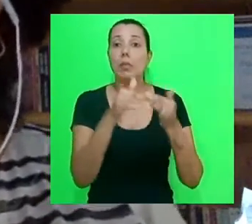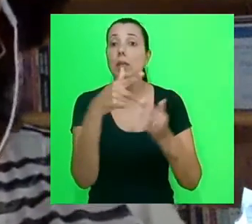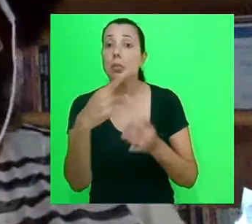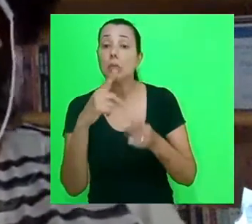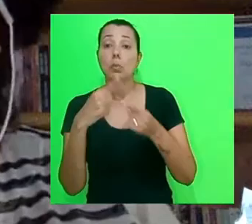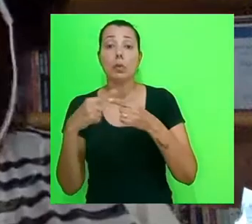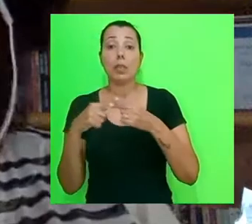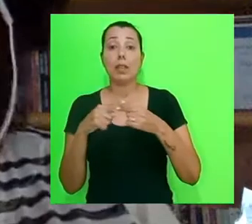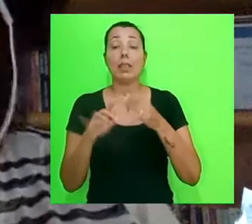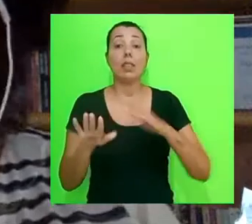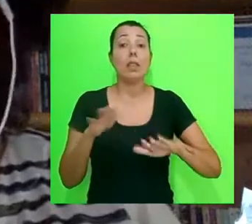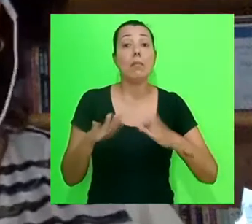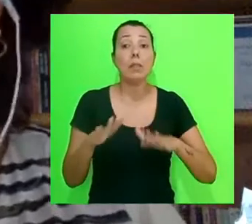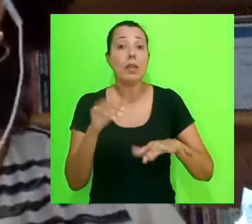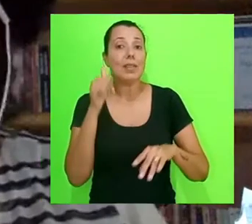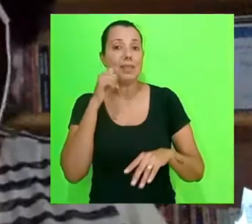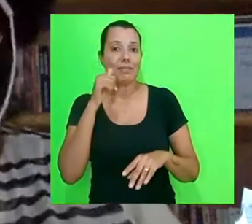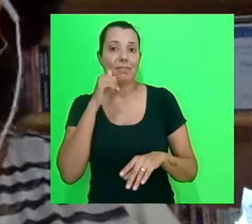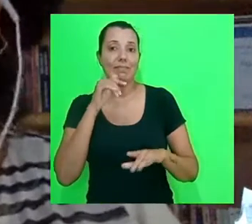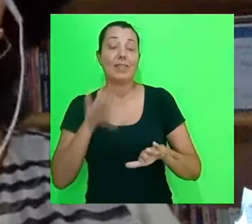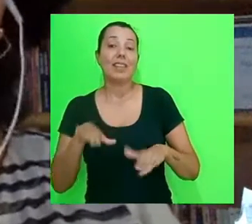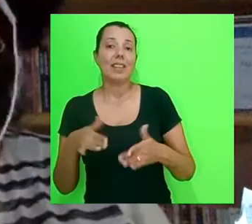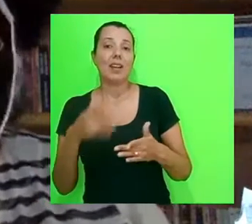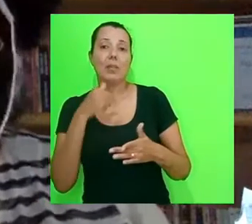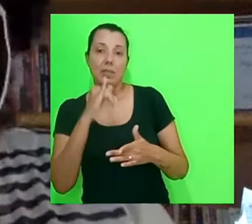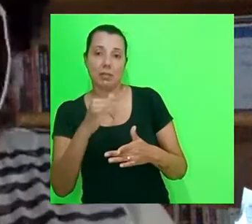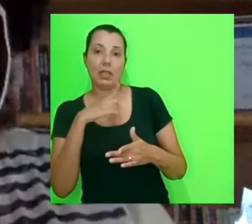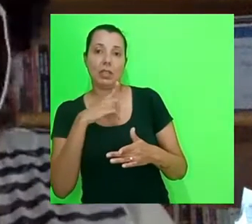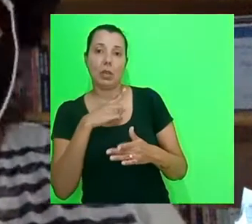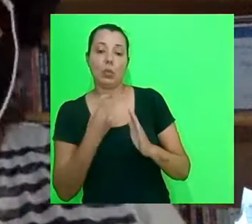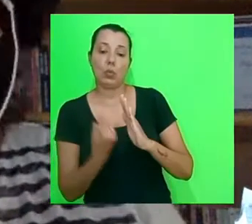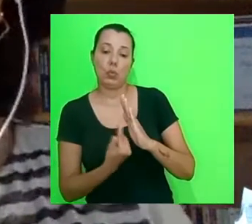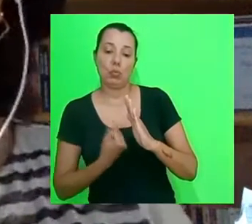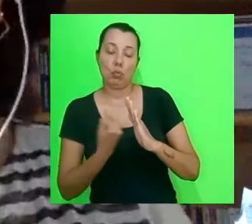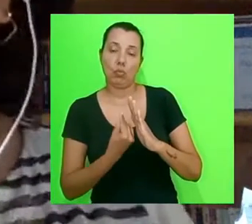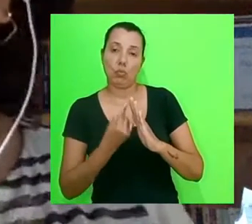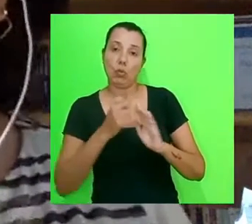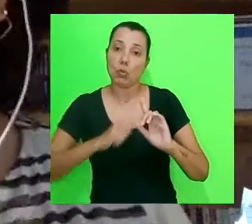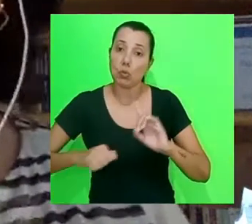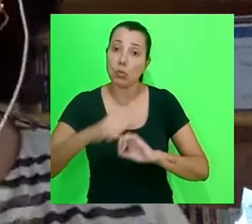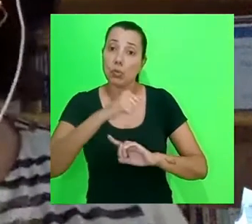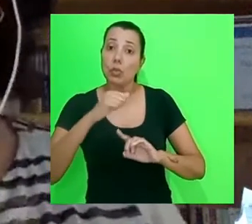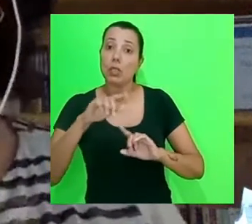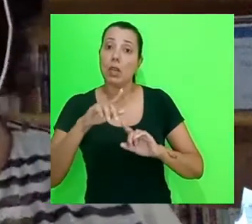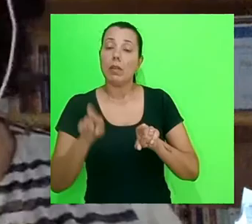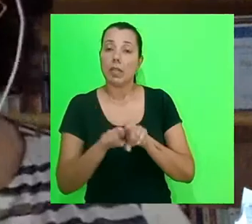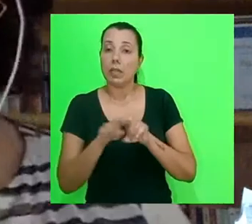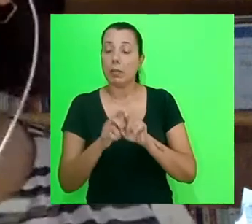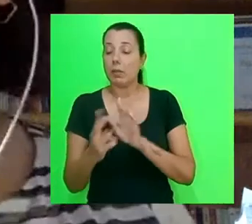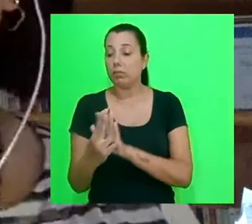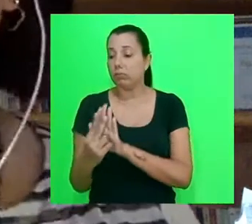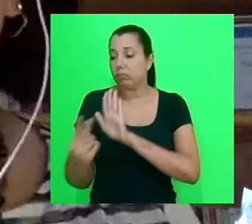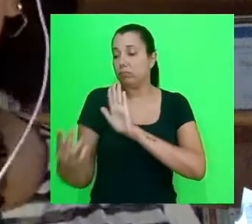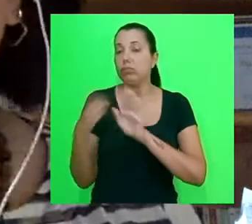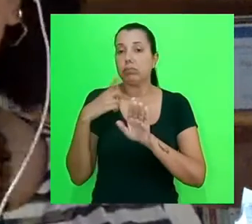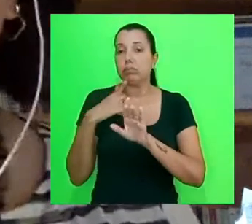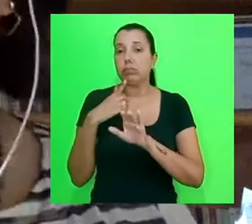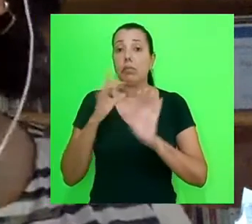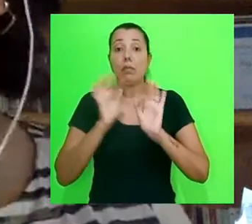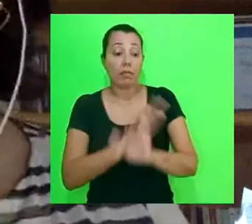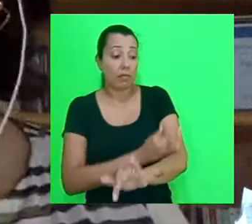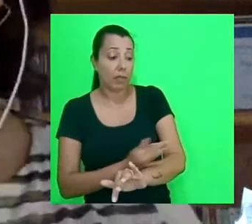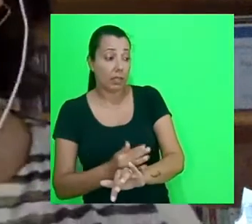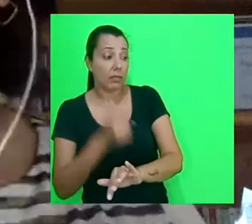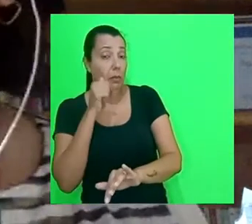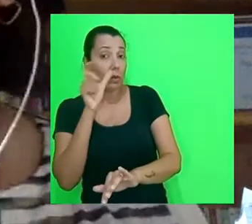a propagação do vírus, isso ninguém é necessário. Porém, por um outro lado, você tem a contradição de que essa mulher vai estar